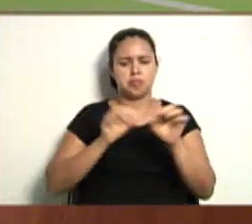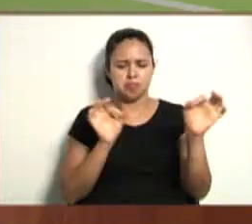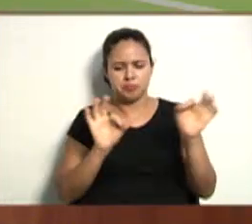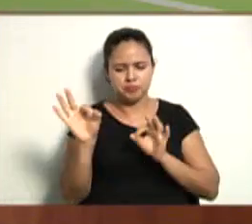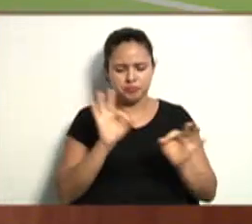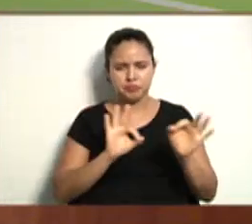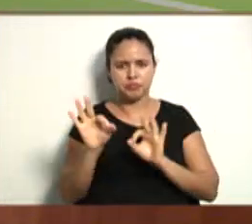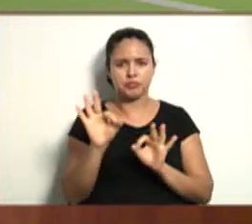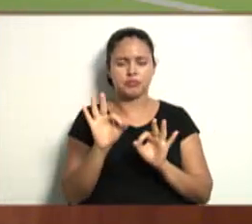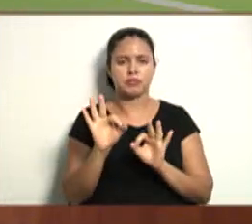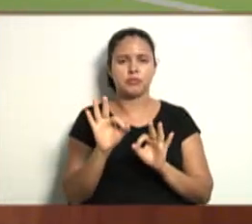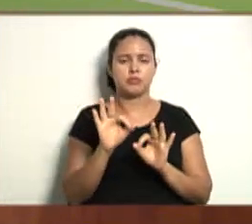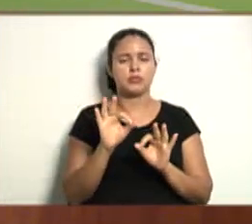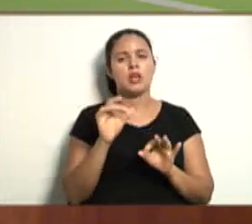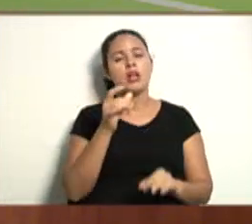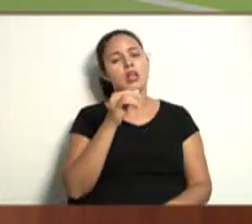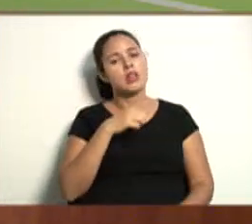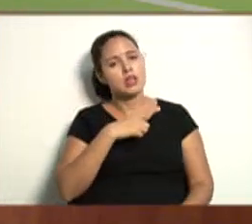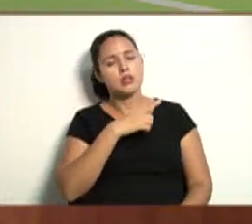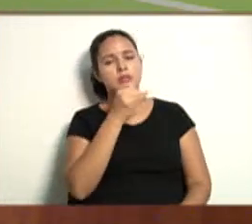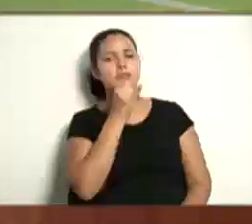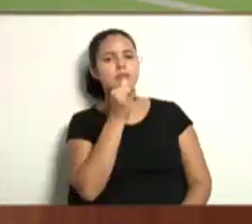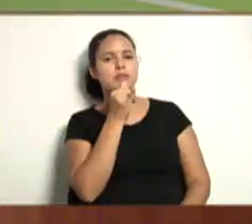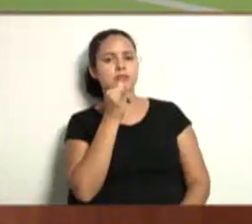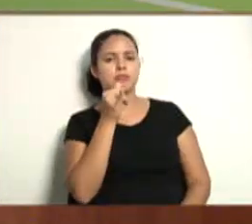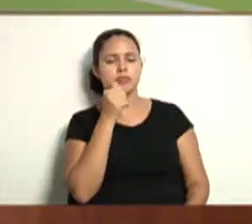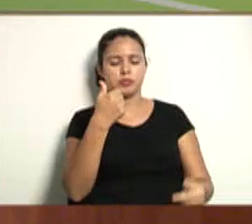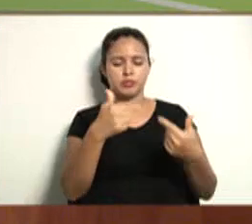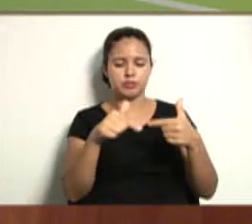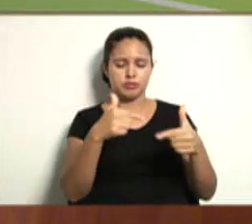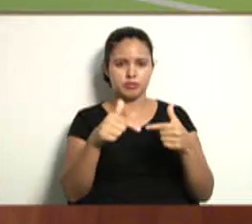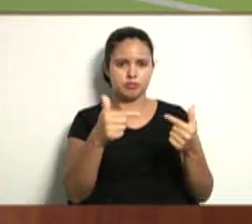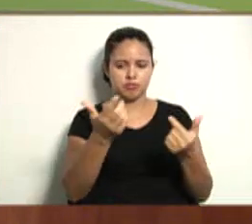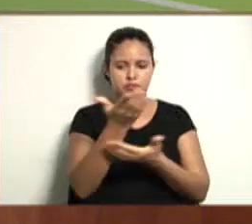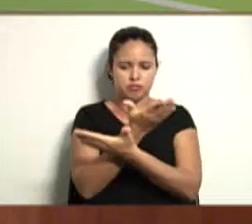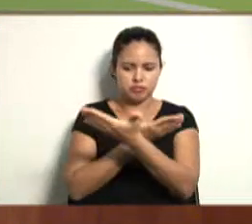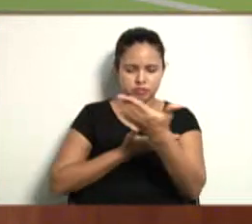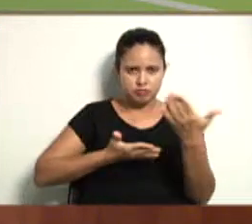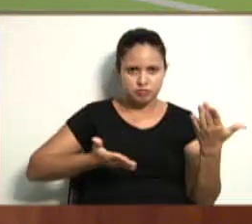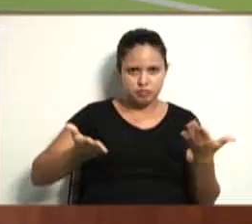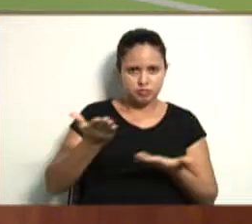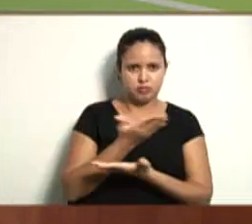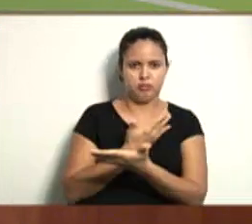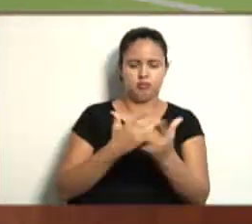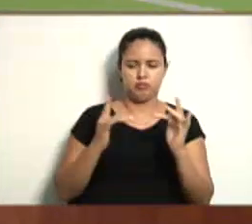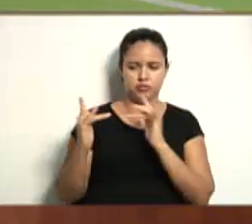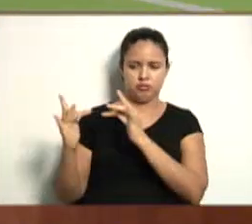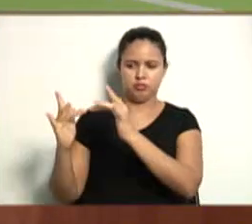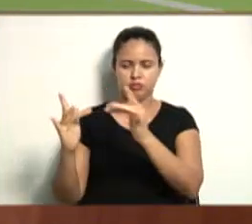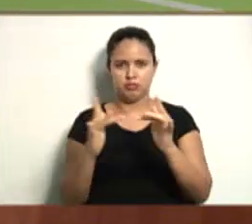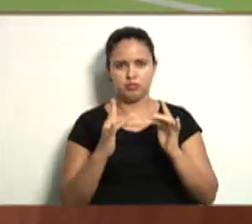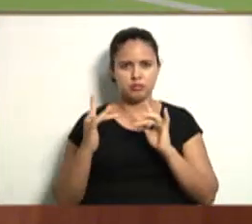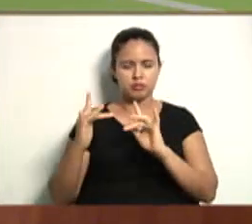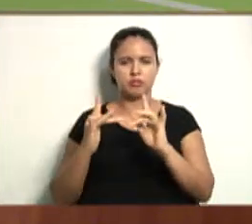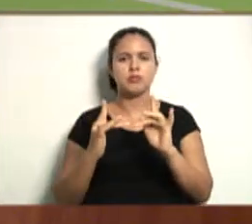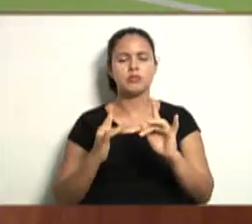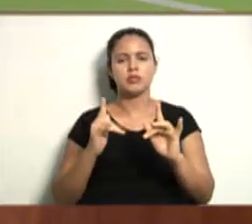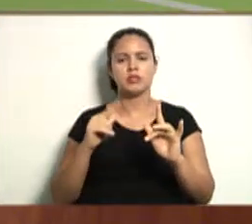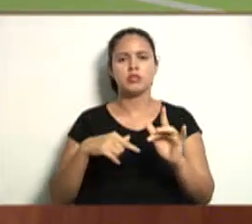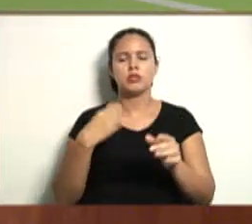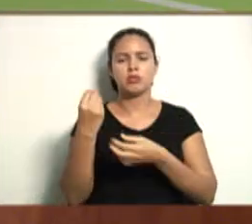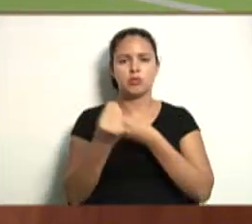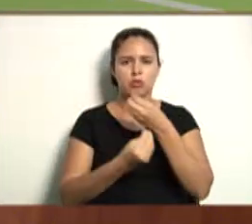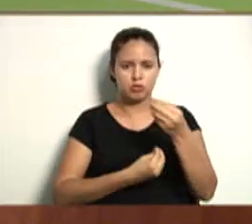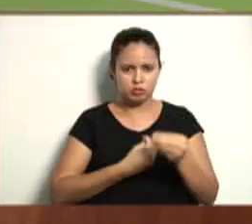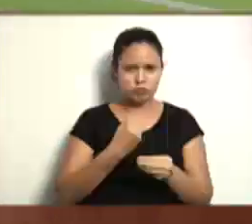trabalho. O maior exemplo de como o trabalho é uma relação entre os homens é o fato de que as formas